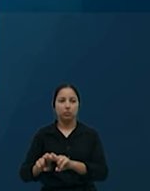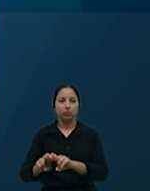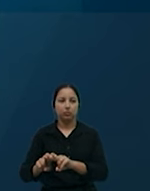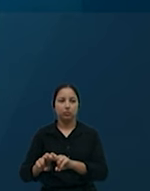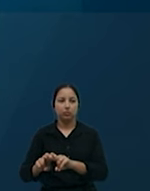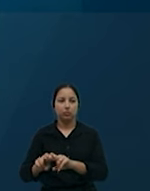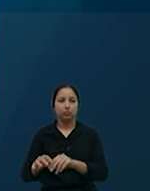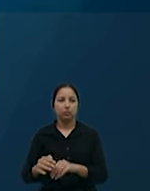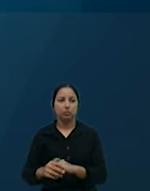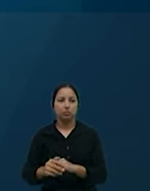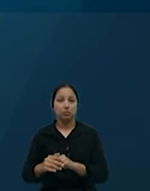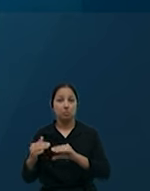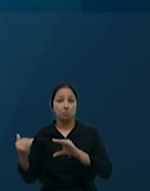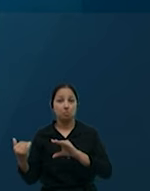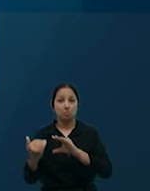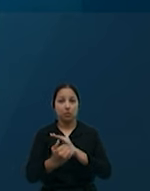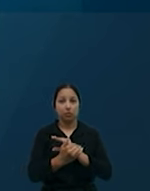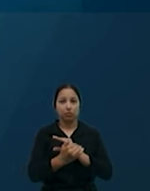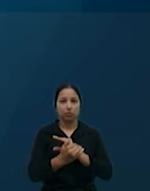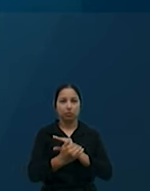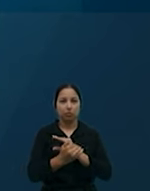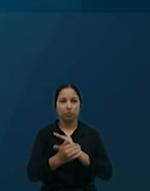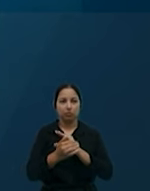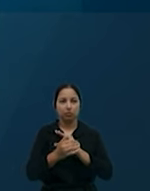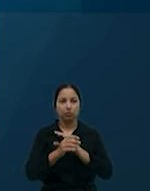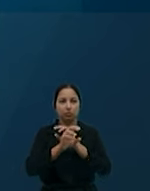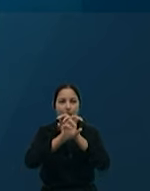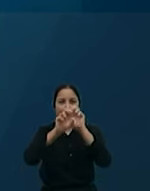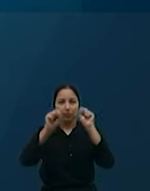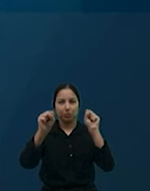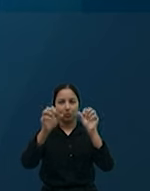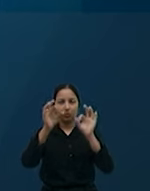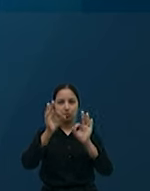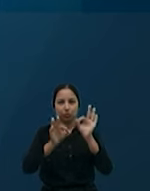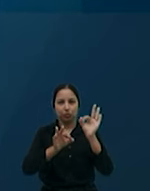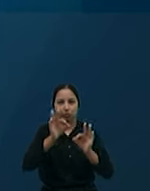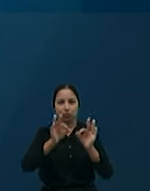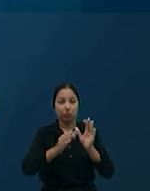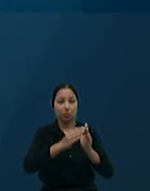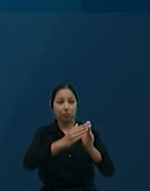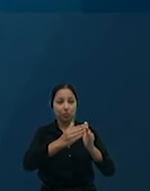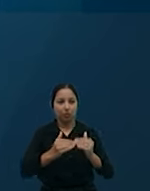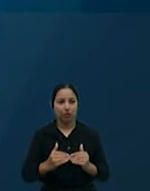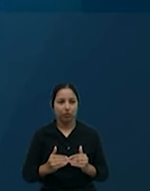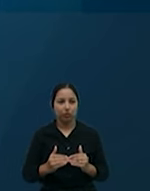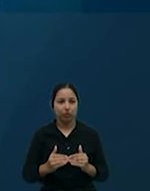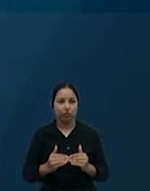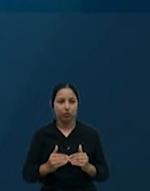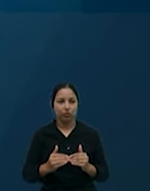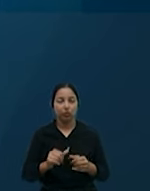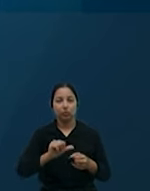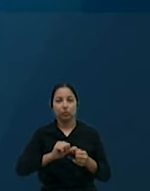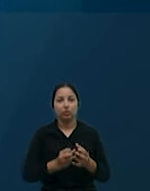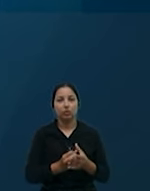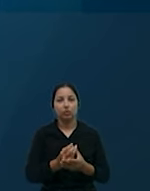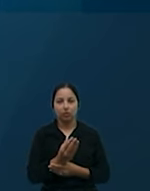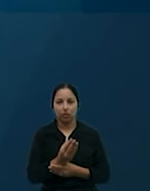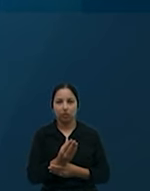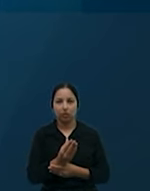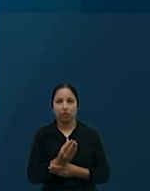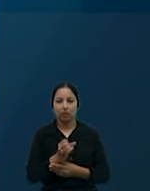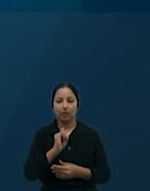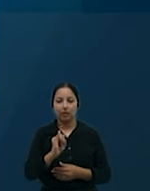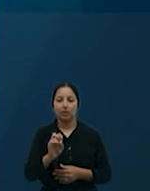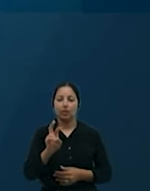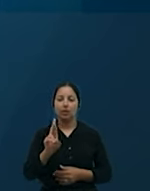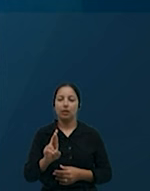encaminhou ao próprio Tribunal de Justiça um pedido objetivando a instauração de um